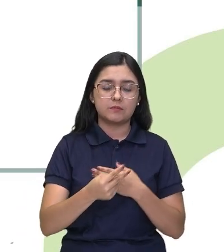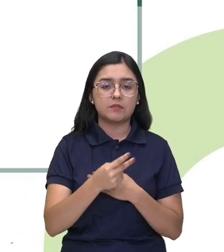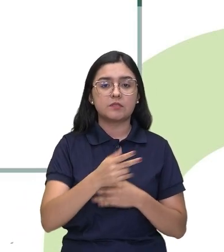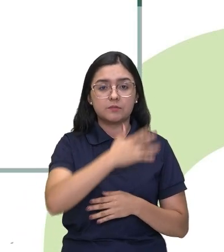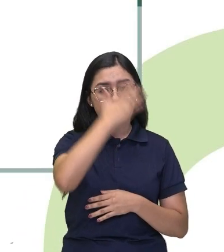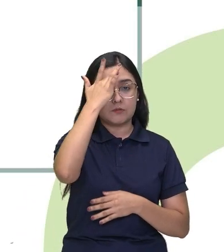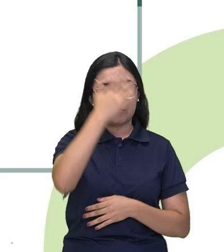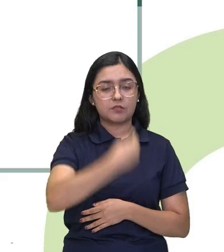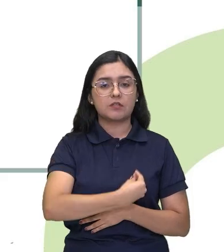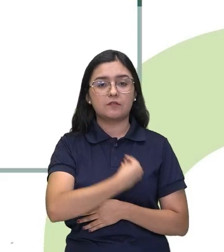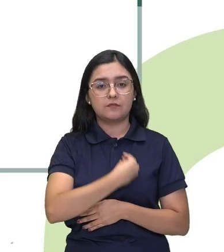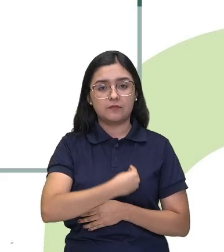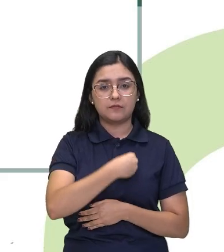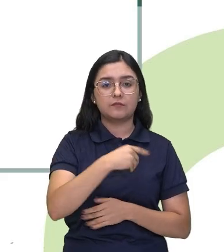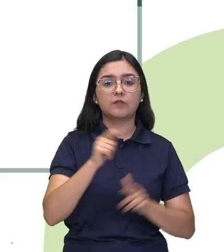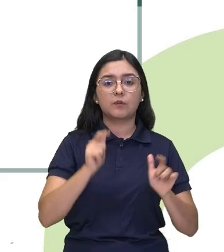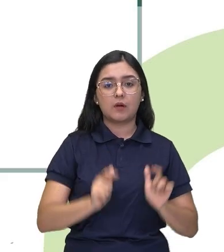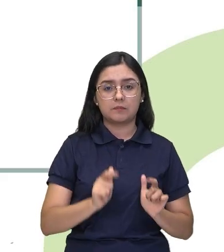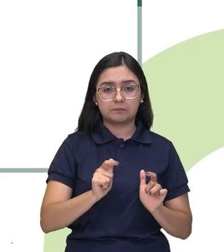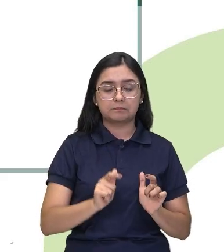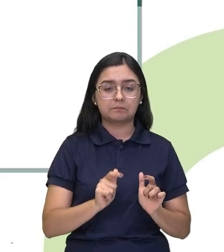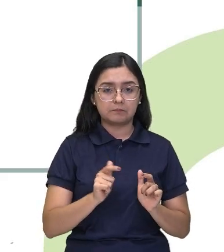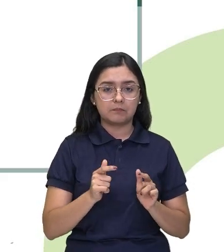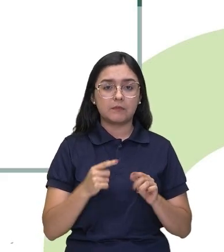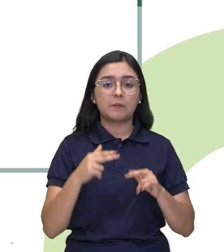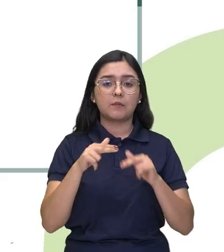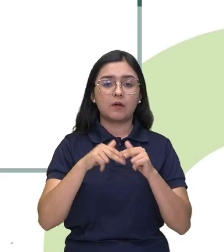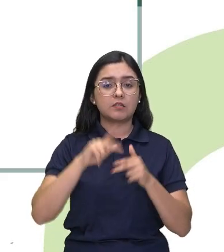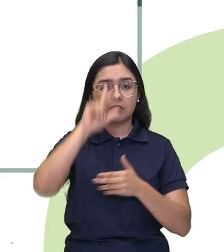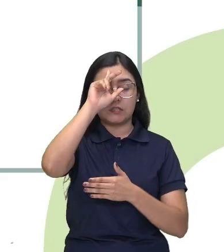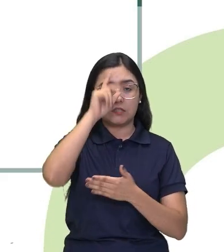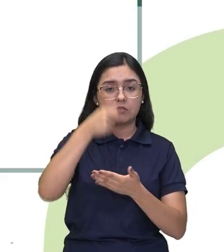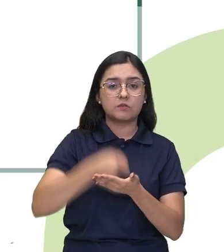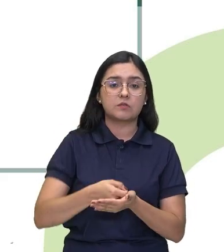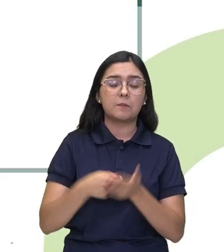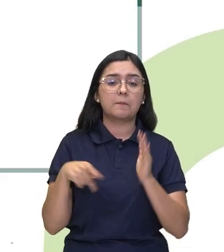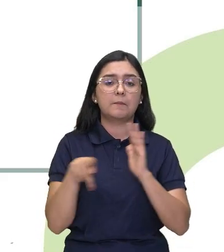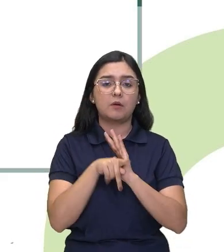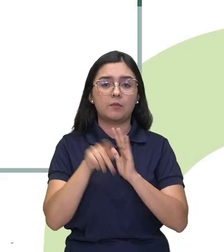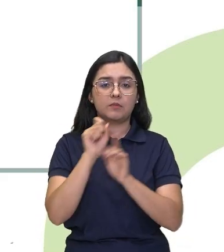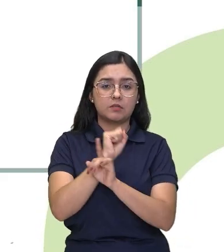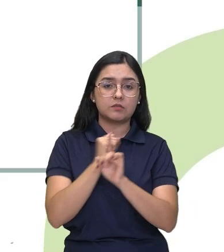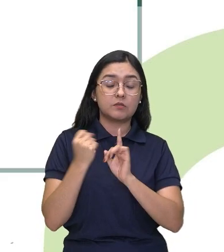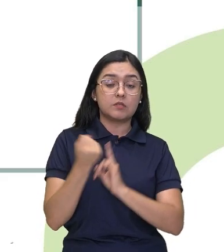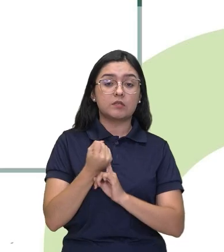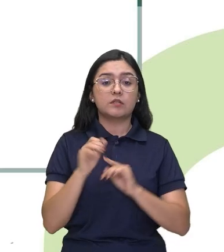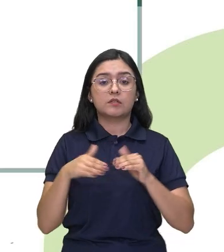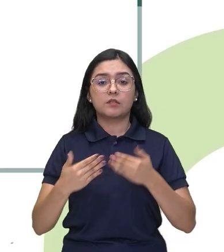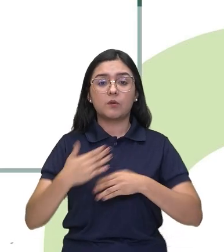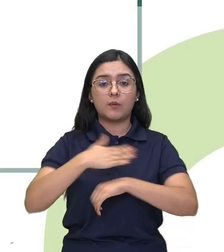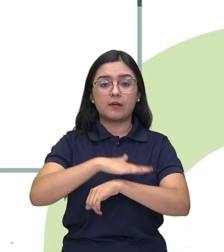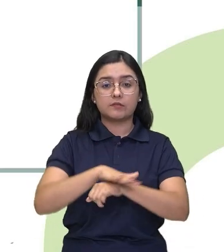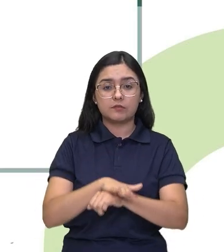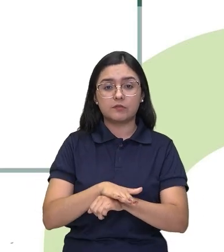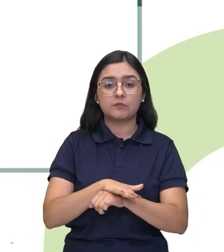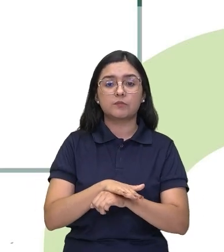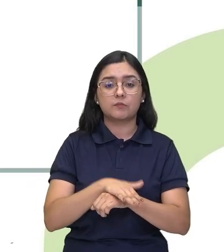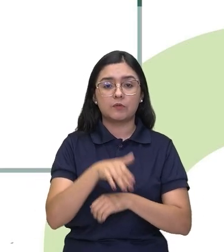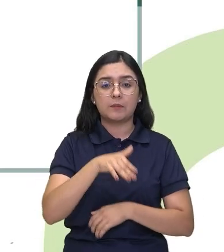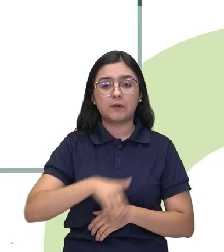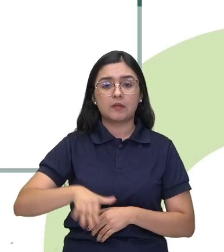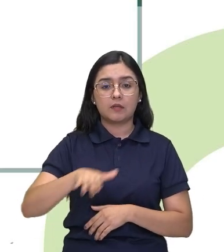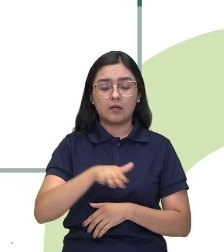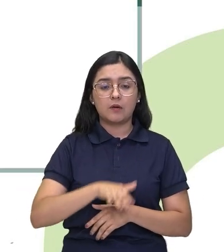nesse sentido, principalmente por parte de decisões mesmo da sociedade. Então, o racismo ambiental é a